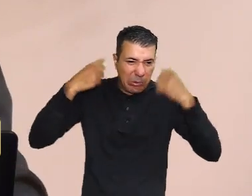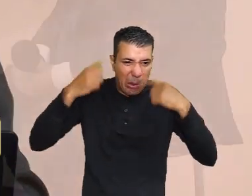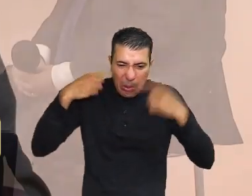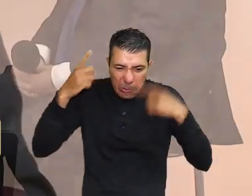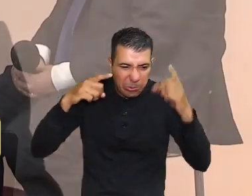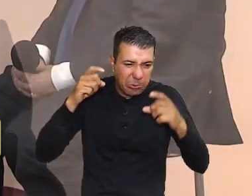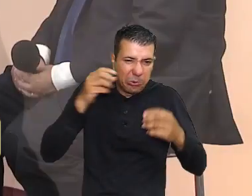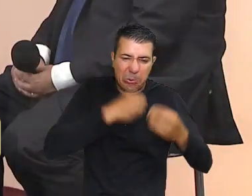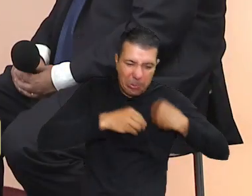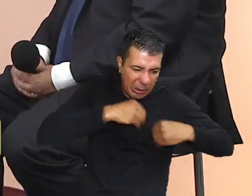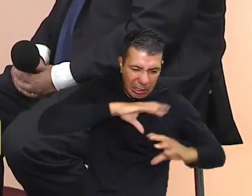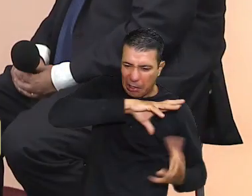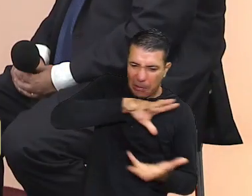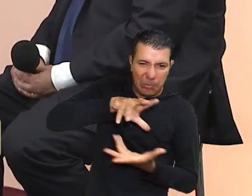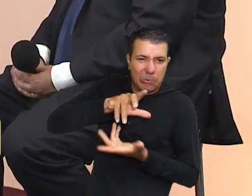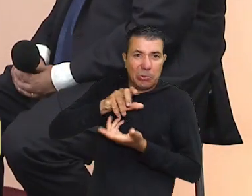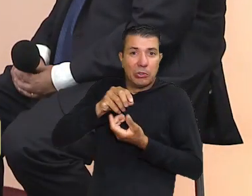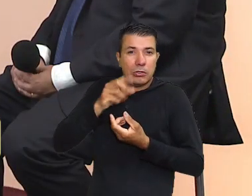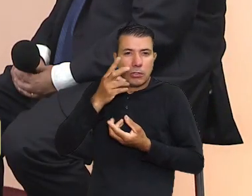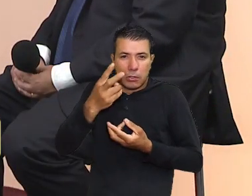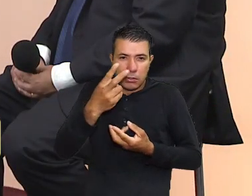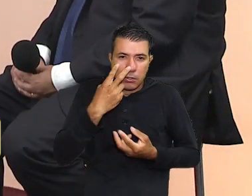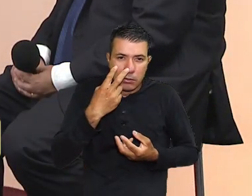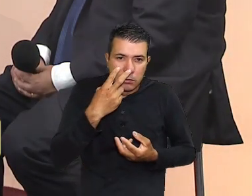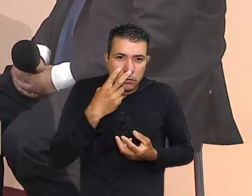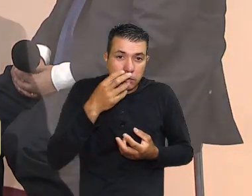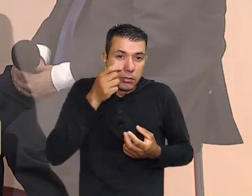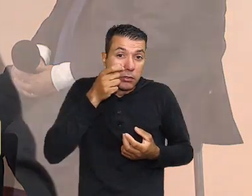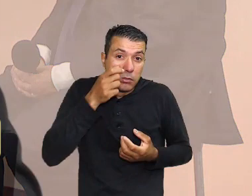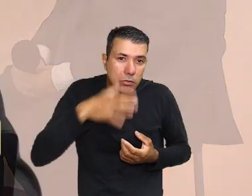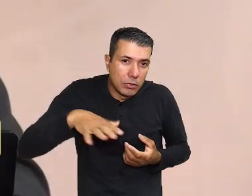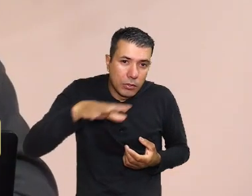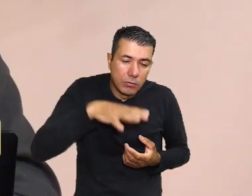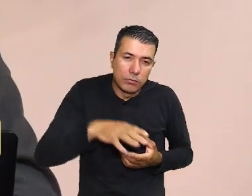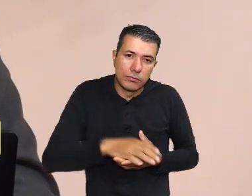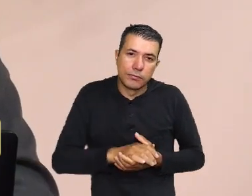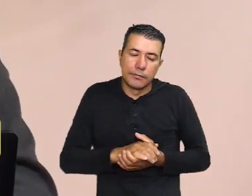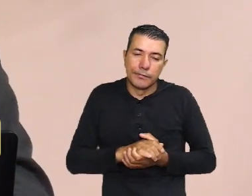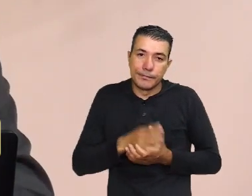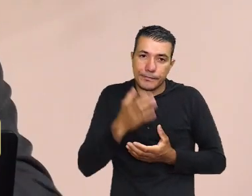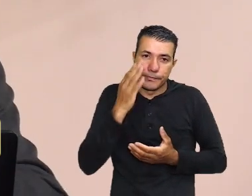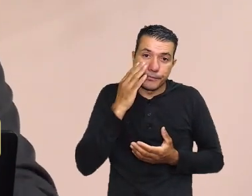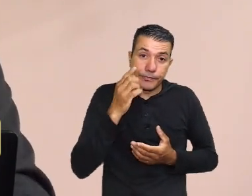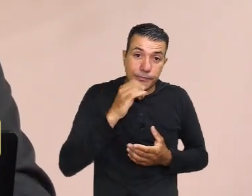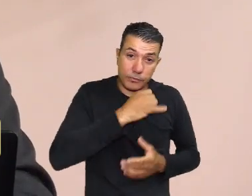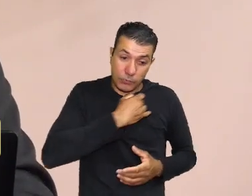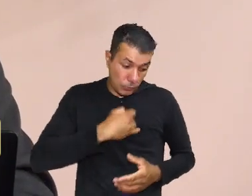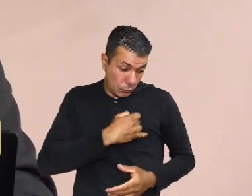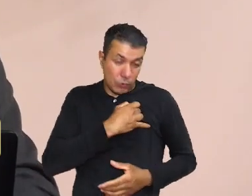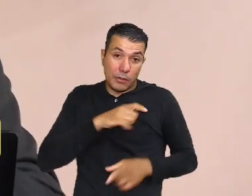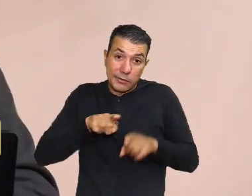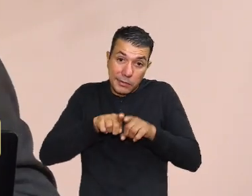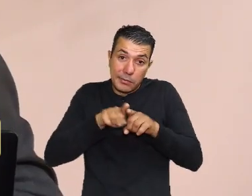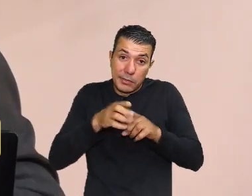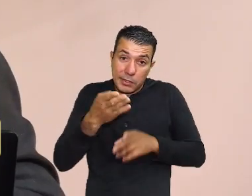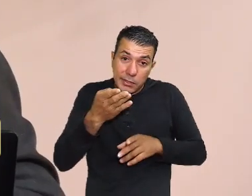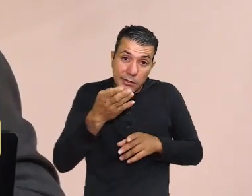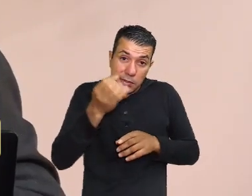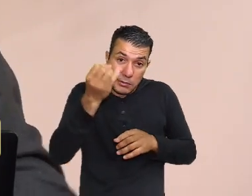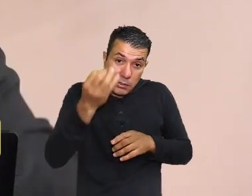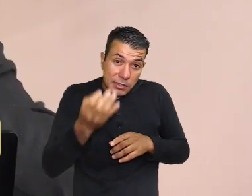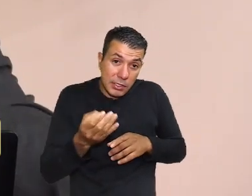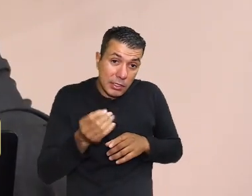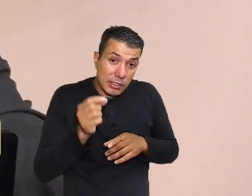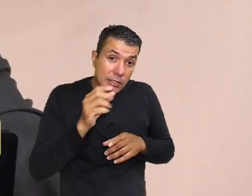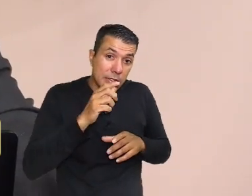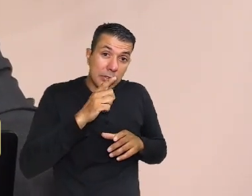pecado. Só que, olhe para mim aqui, amigo, preste atenção no que eu vou dizer para você. João também, ele queria dizer que